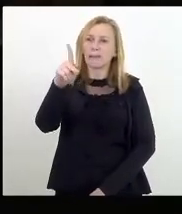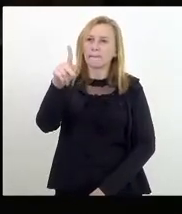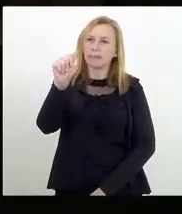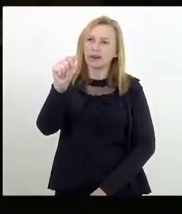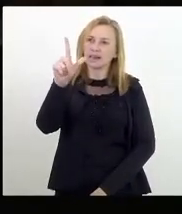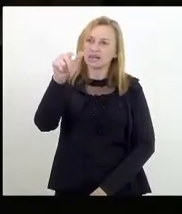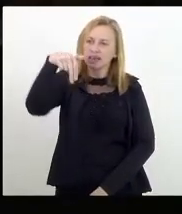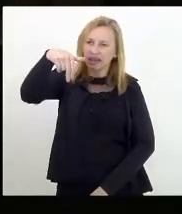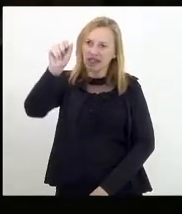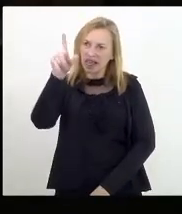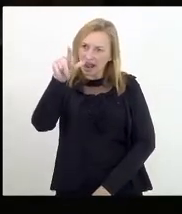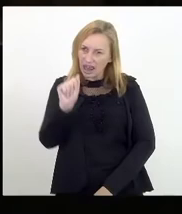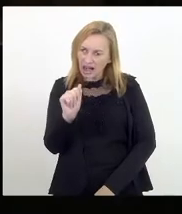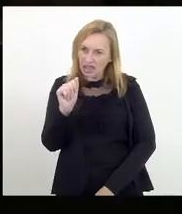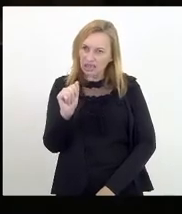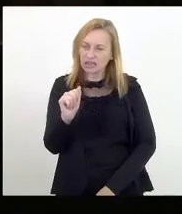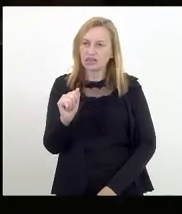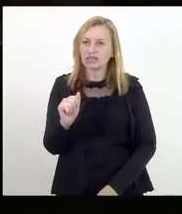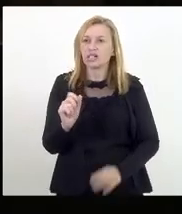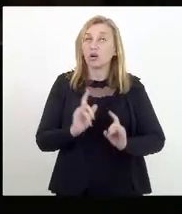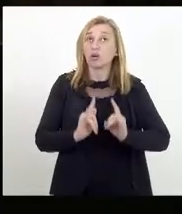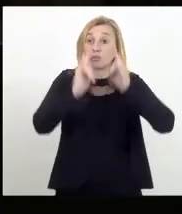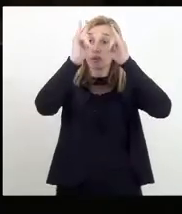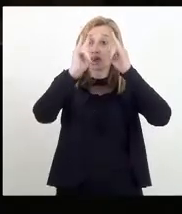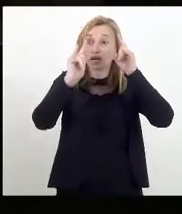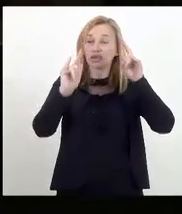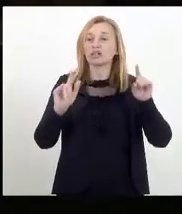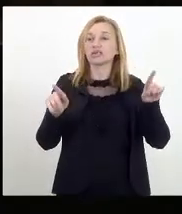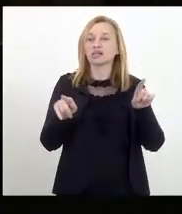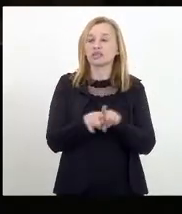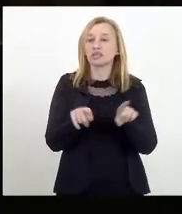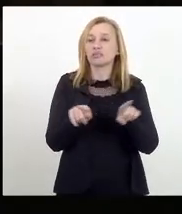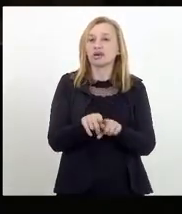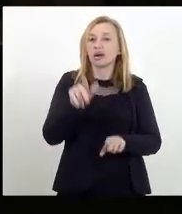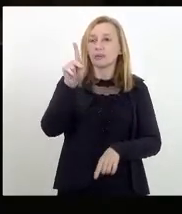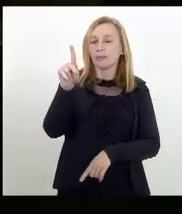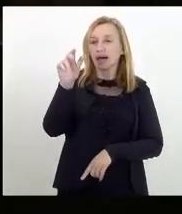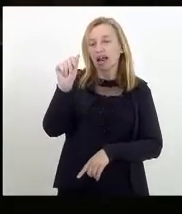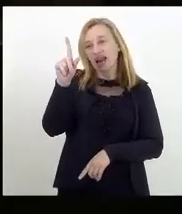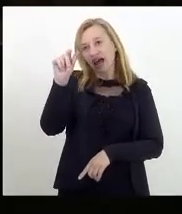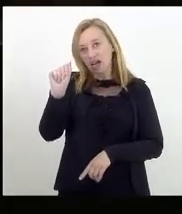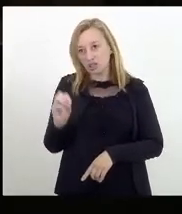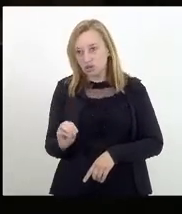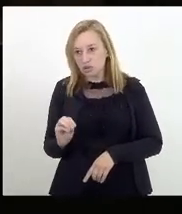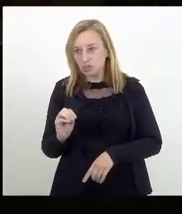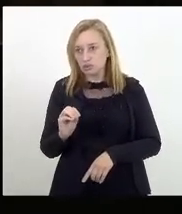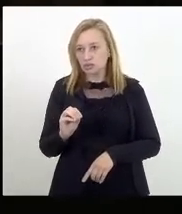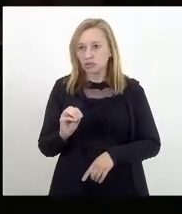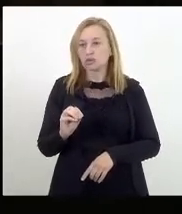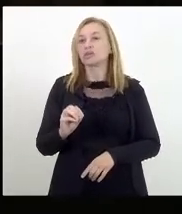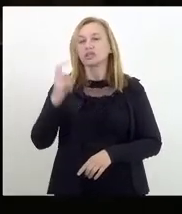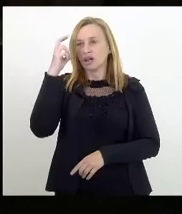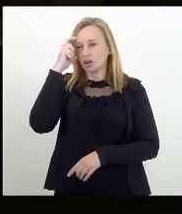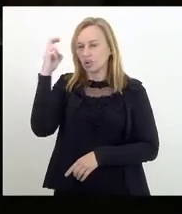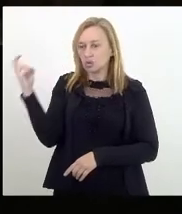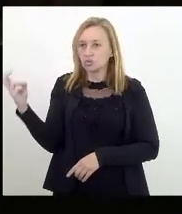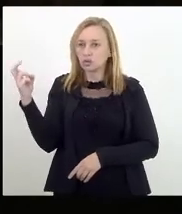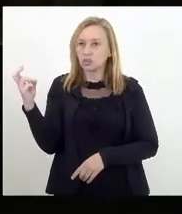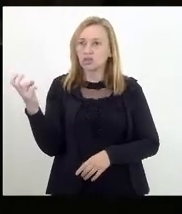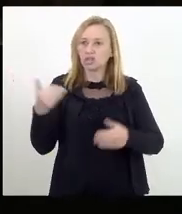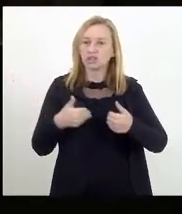o prédio do MEC e ainda Palácio da cultura Como chamamos foi